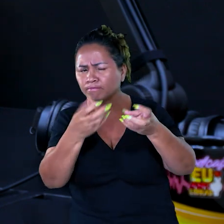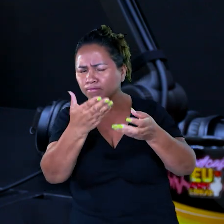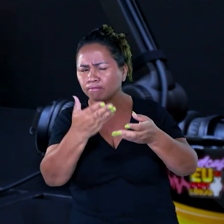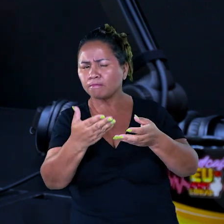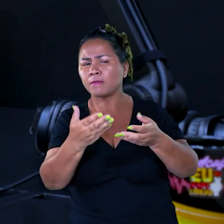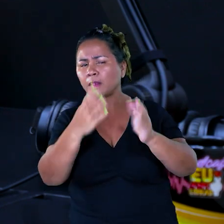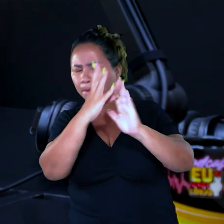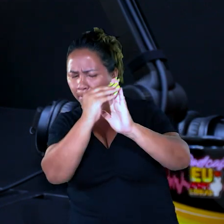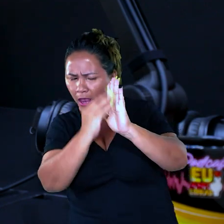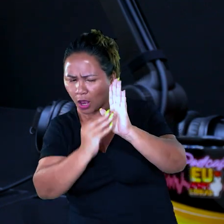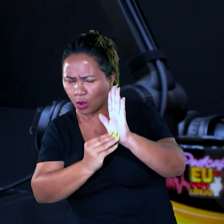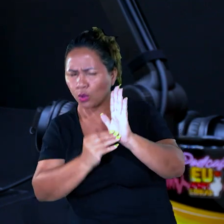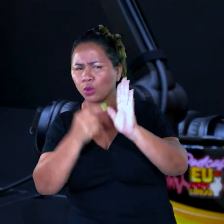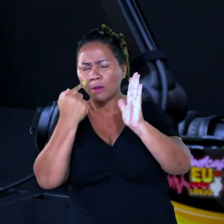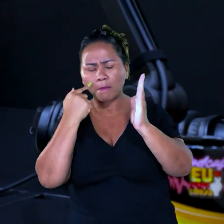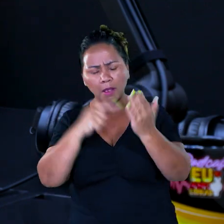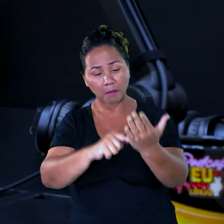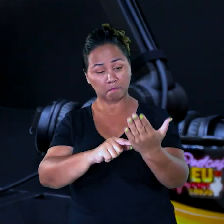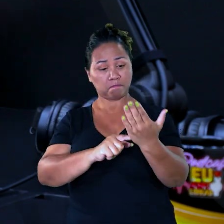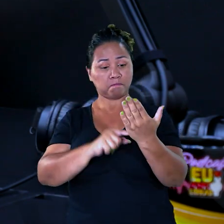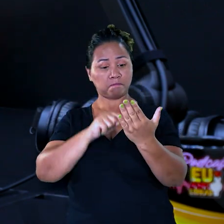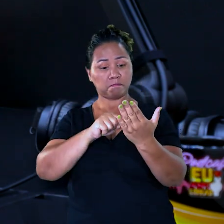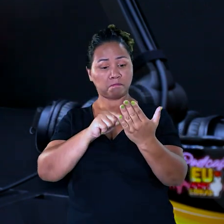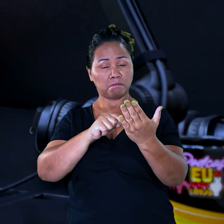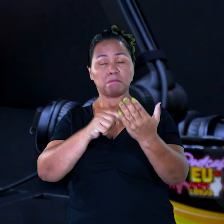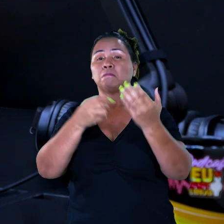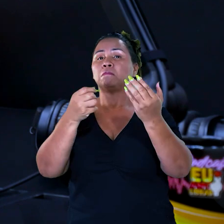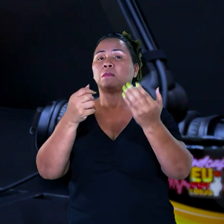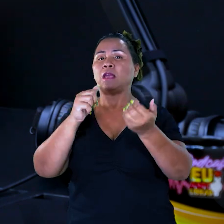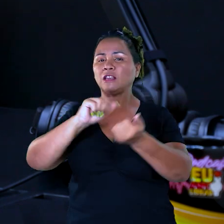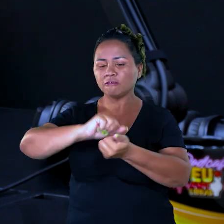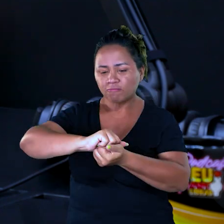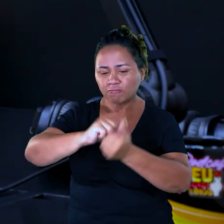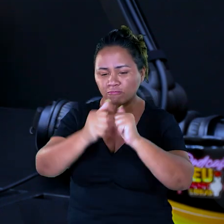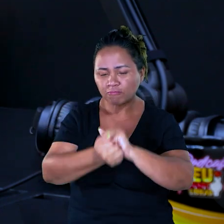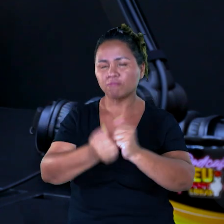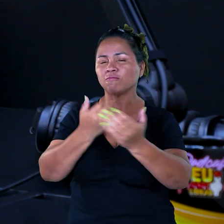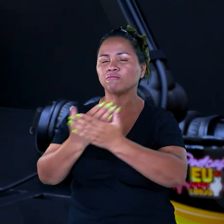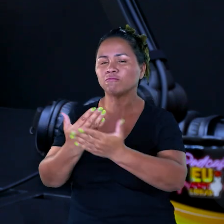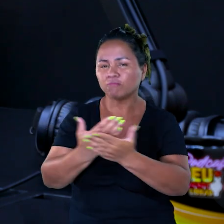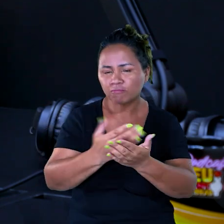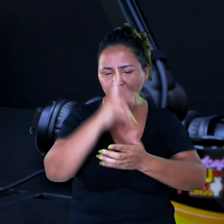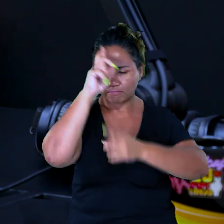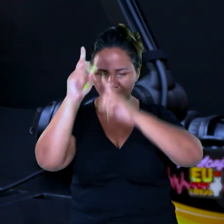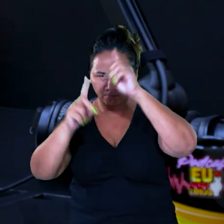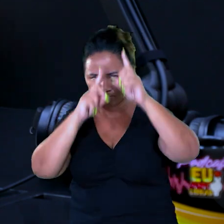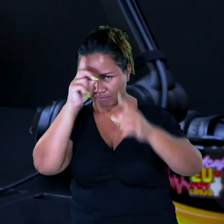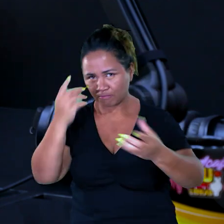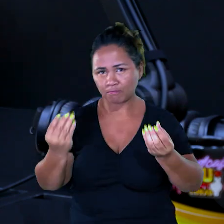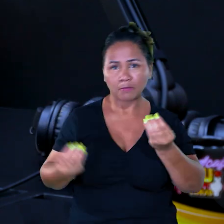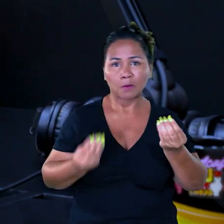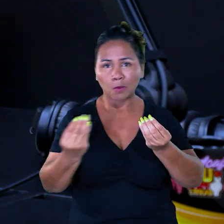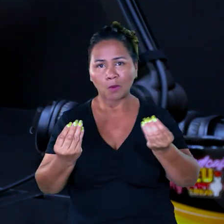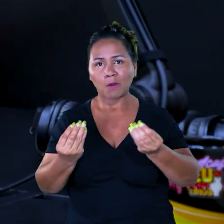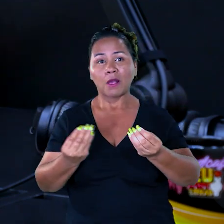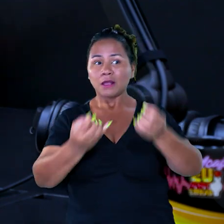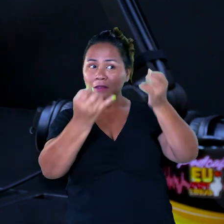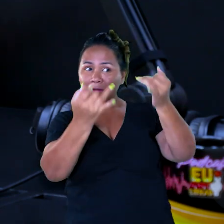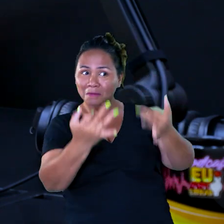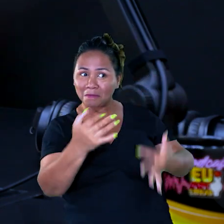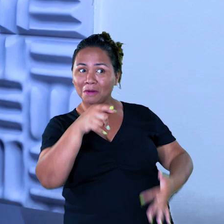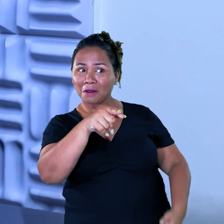como se fosse, assim, um conhecimento a mais, né? Então, a gente trabalha a questão de como ele se posicionar, de como ele